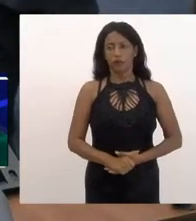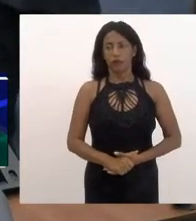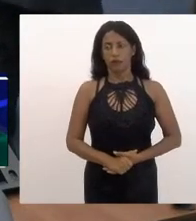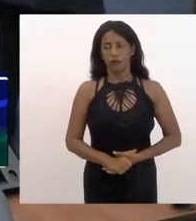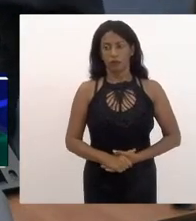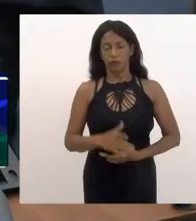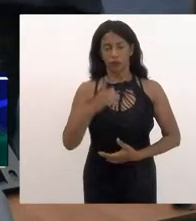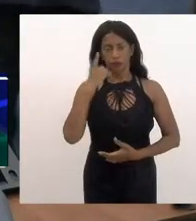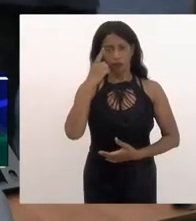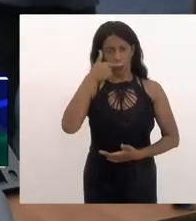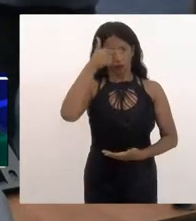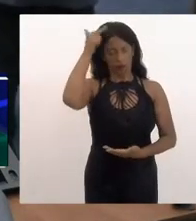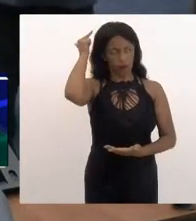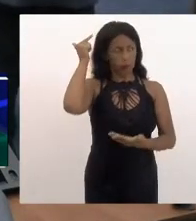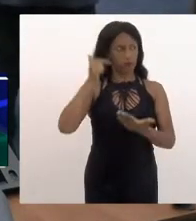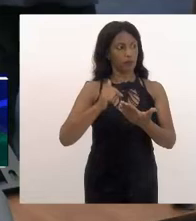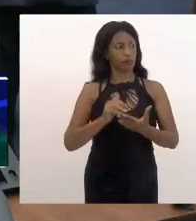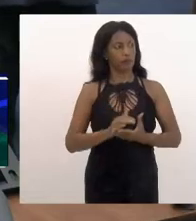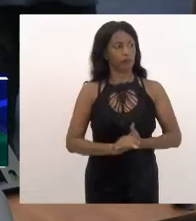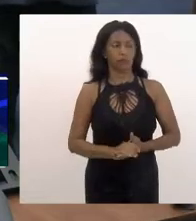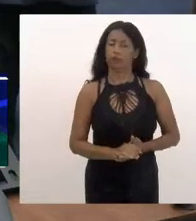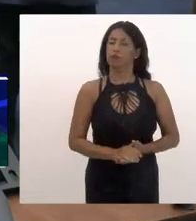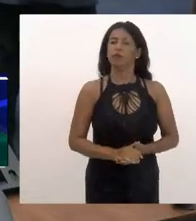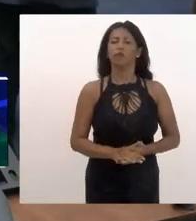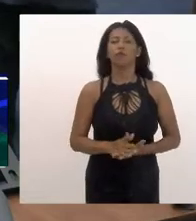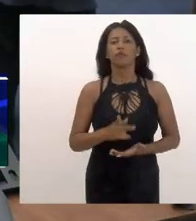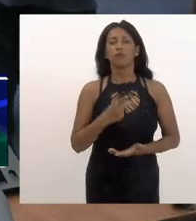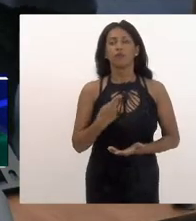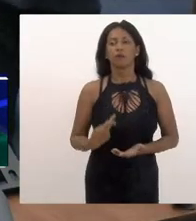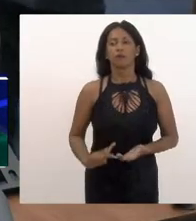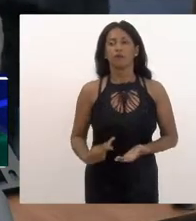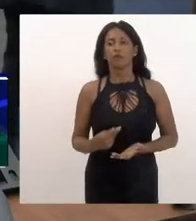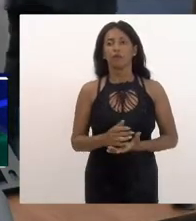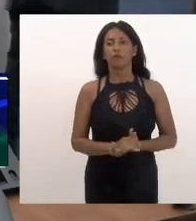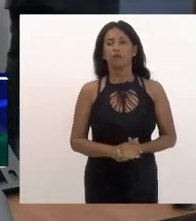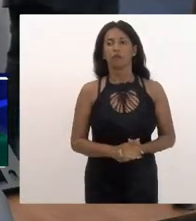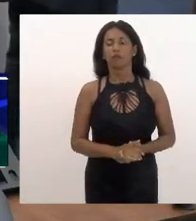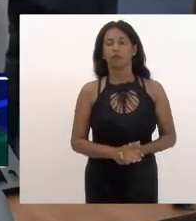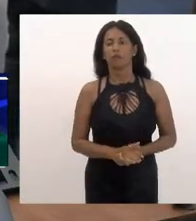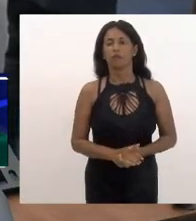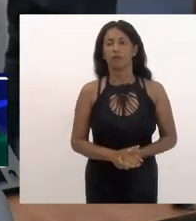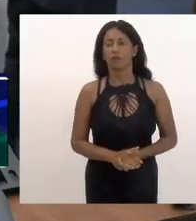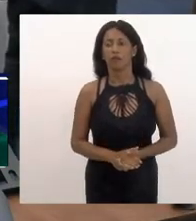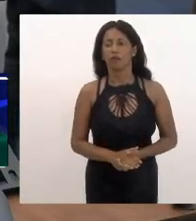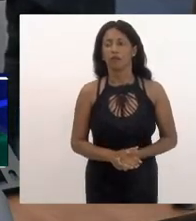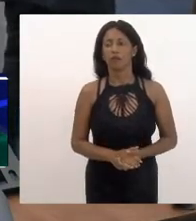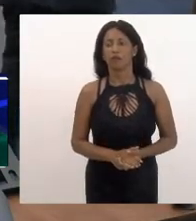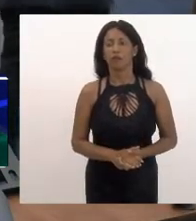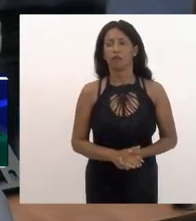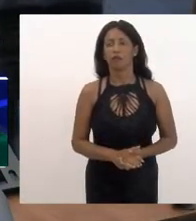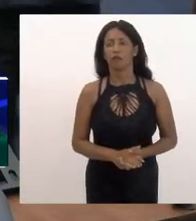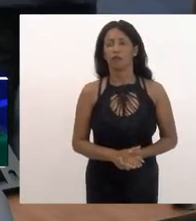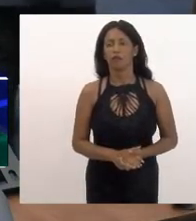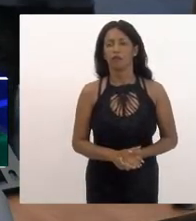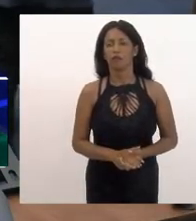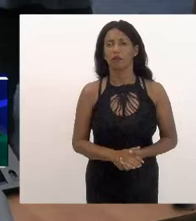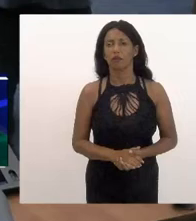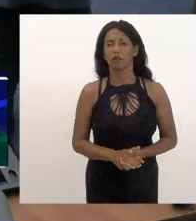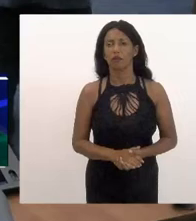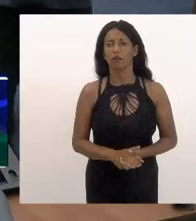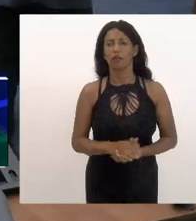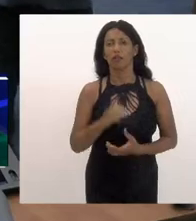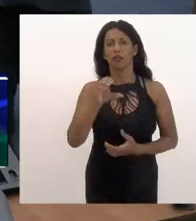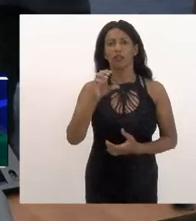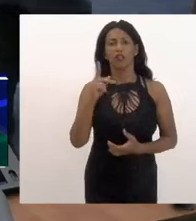Deputado Luiz Paulo. Senhor presidente? Senhor presidente. Ô Chico, o